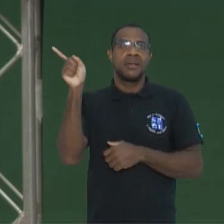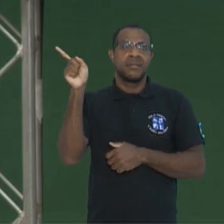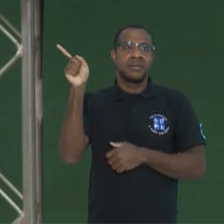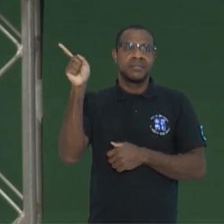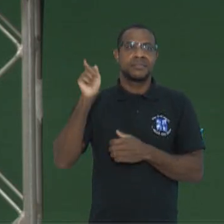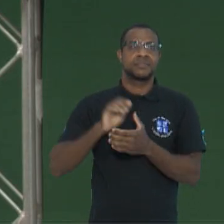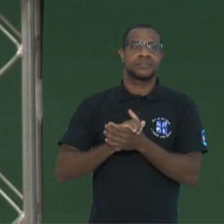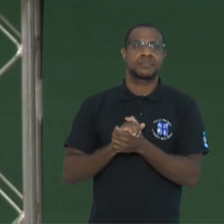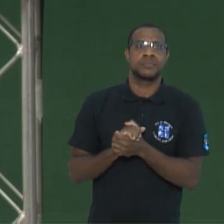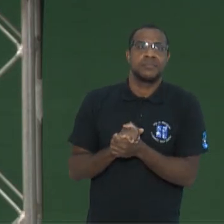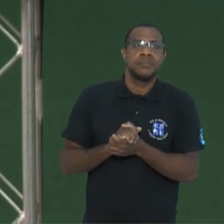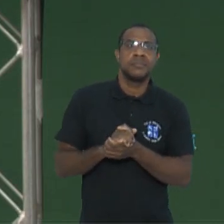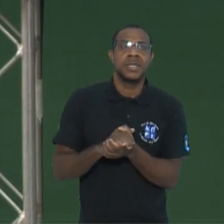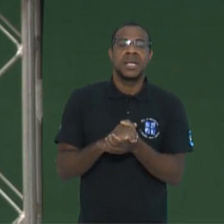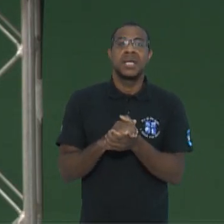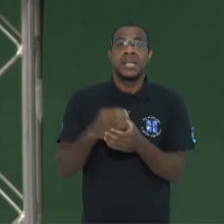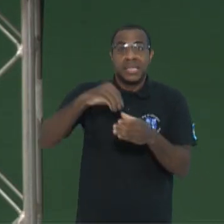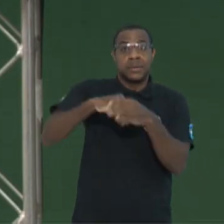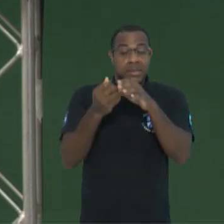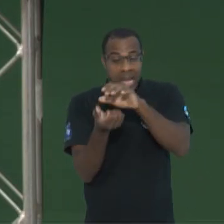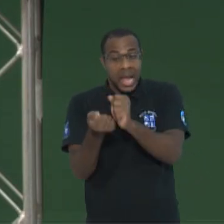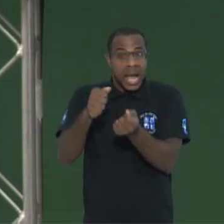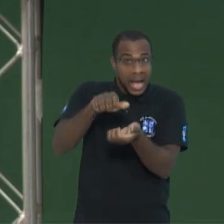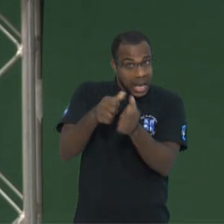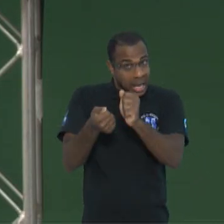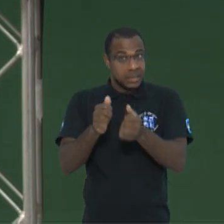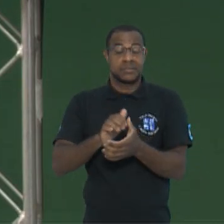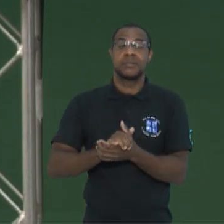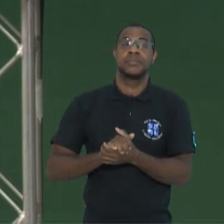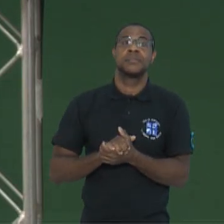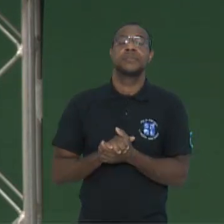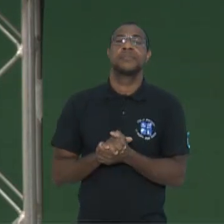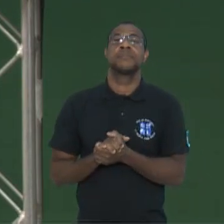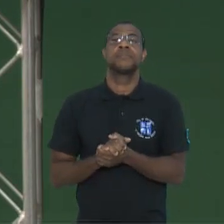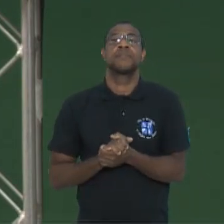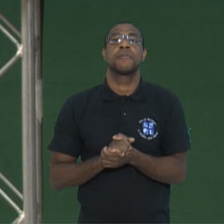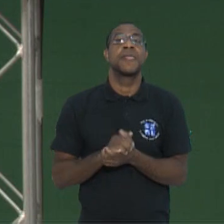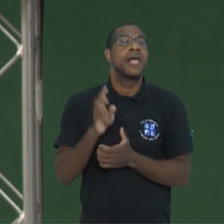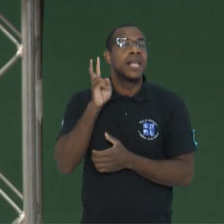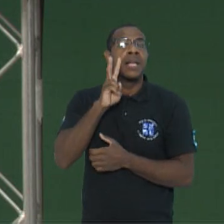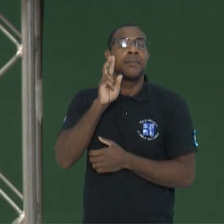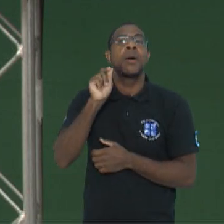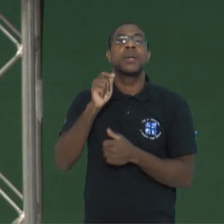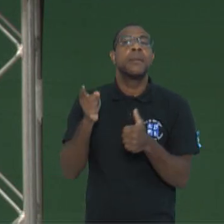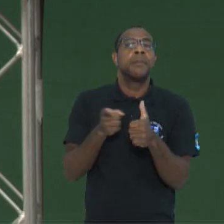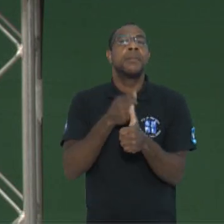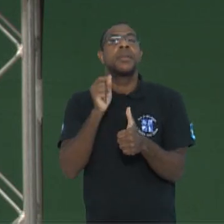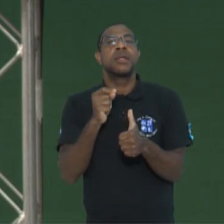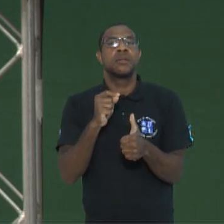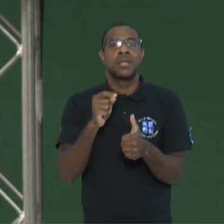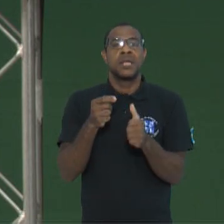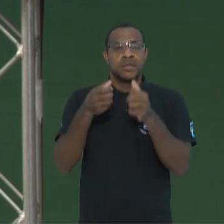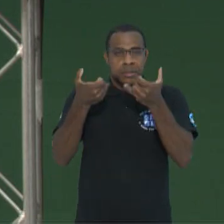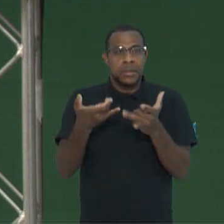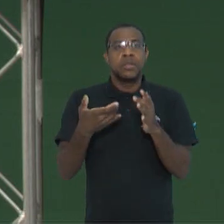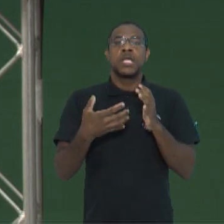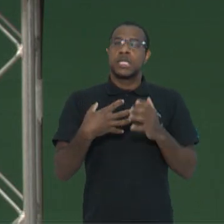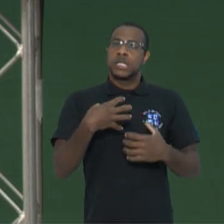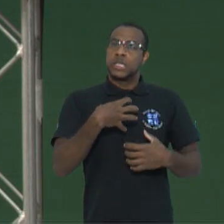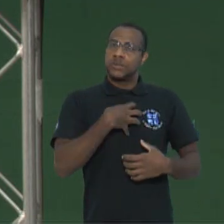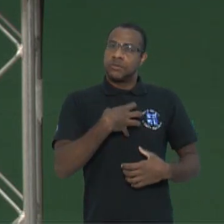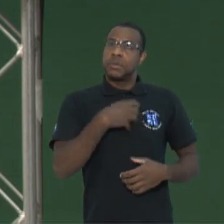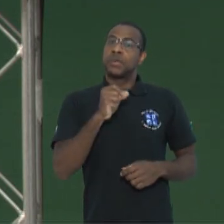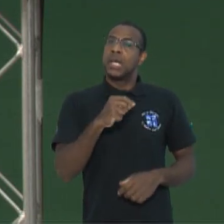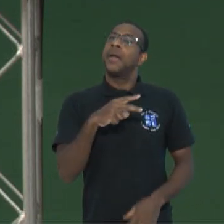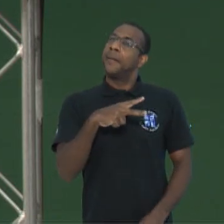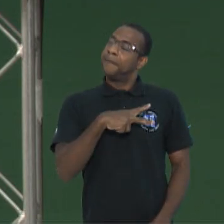que que, pessoal, nós temos que sempre lembrar? Primeiro, nós temos que, quando falamos de sentimento, é uma coisa muito